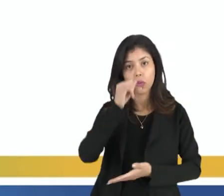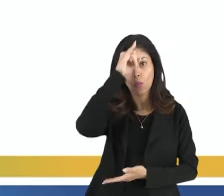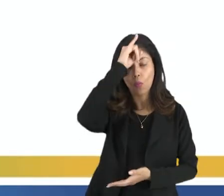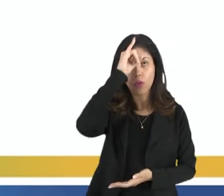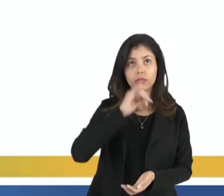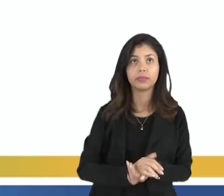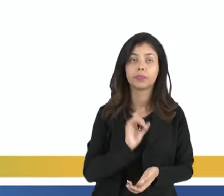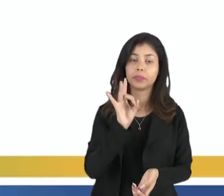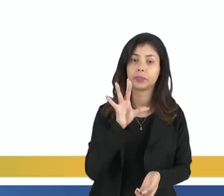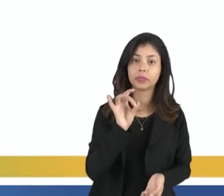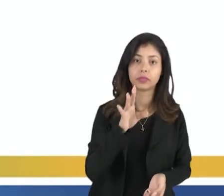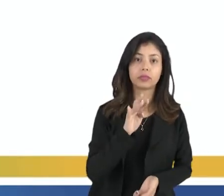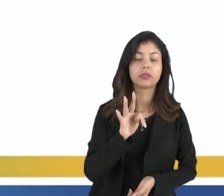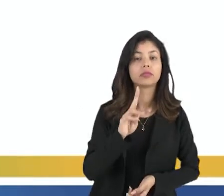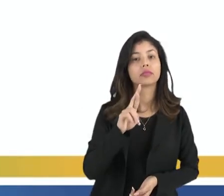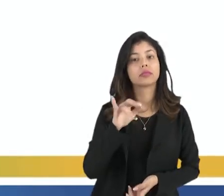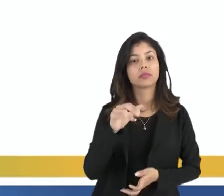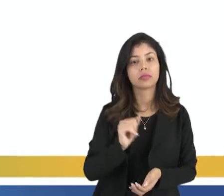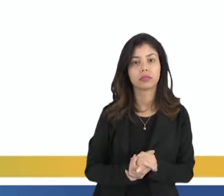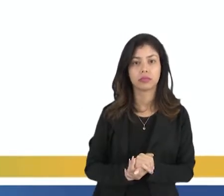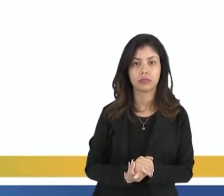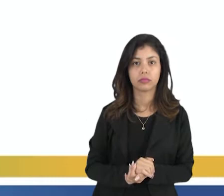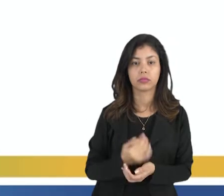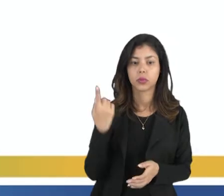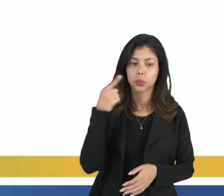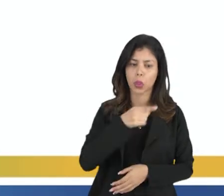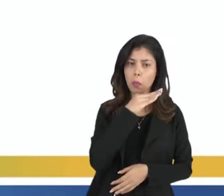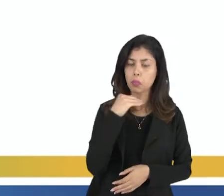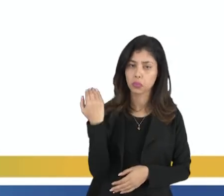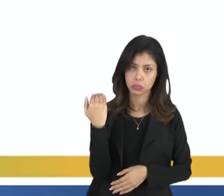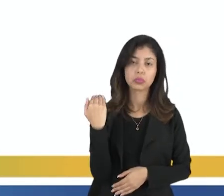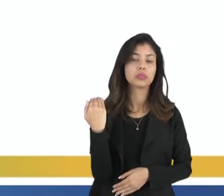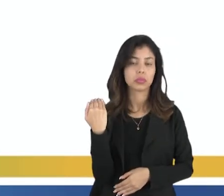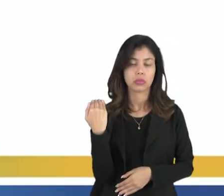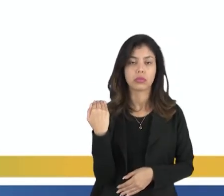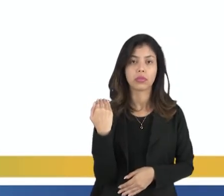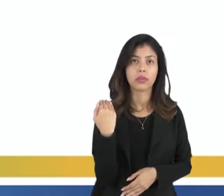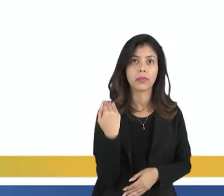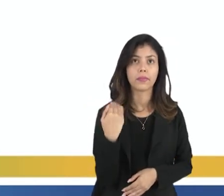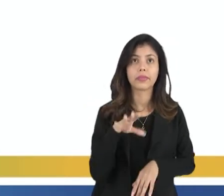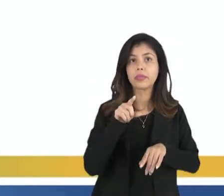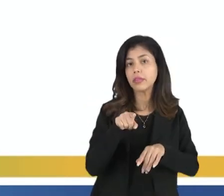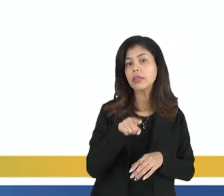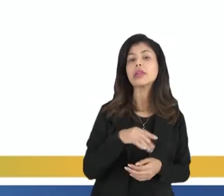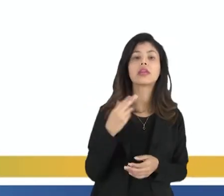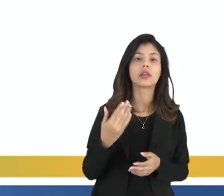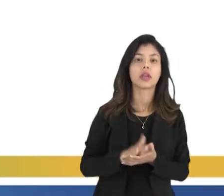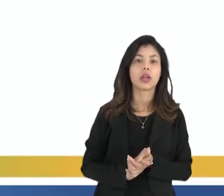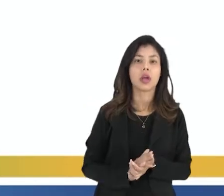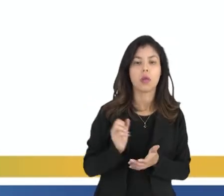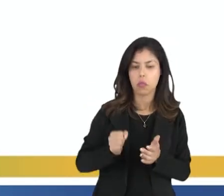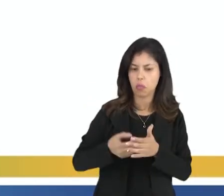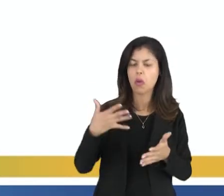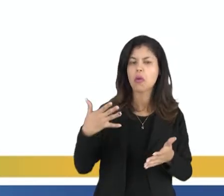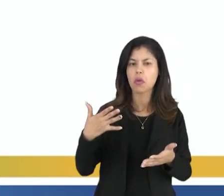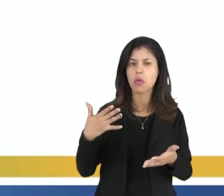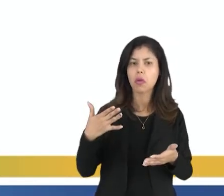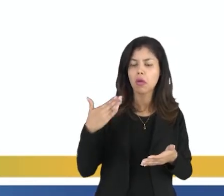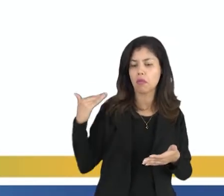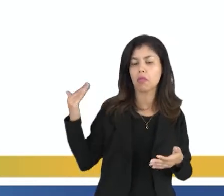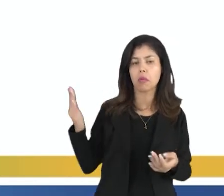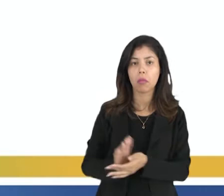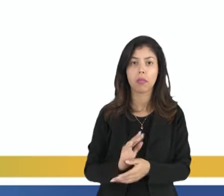né. Apenas o Tiradentes, então, ele foi condenado à morte, né, e Tiradentes desses era um dos mais populares, né, porque ele tinha